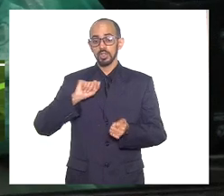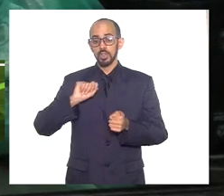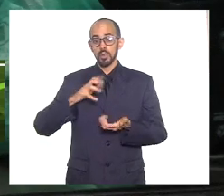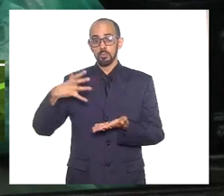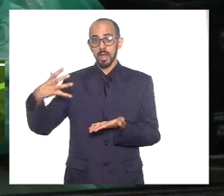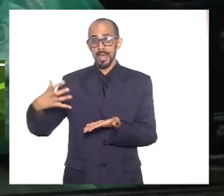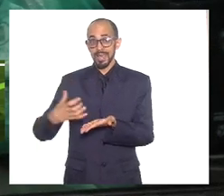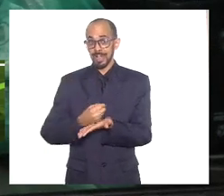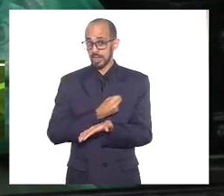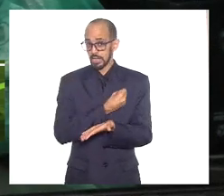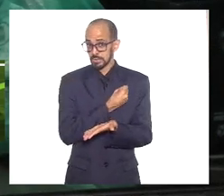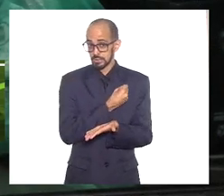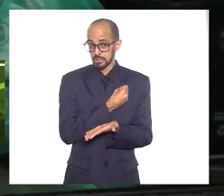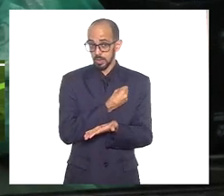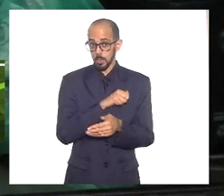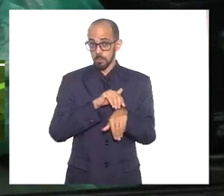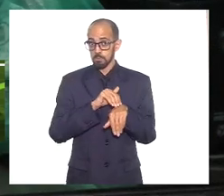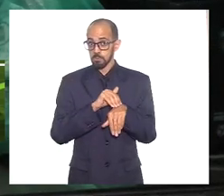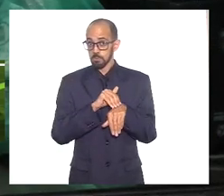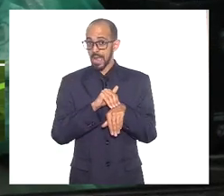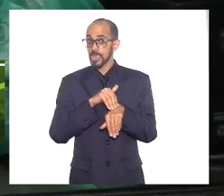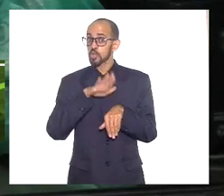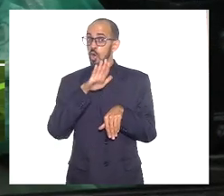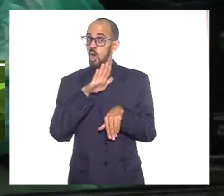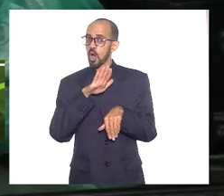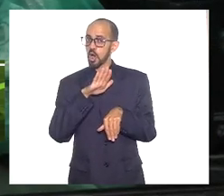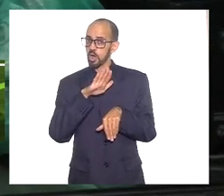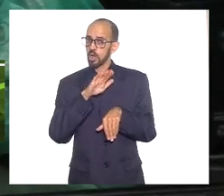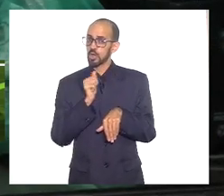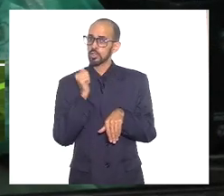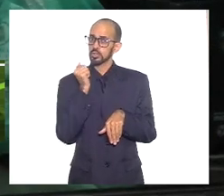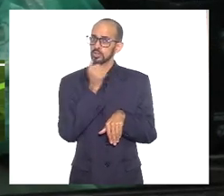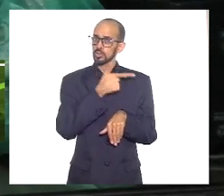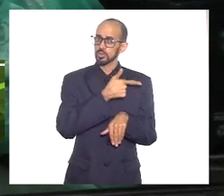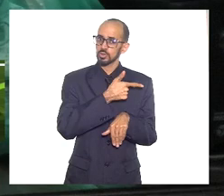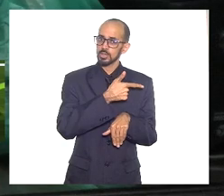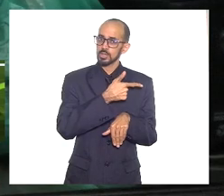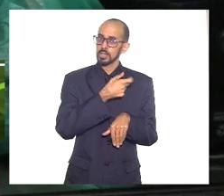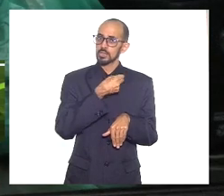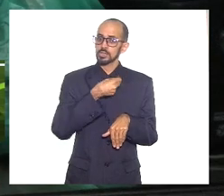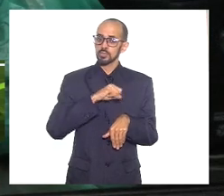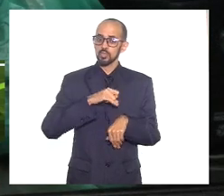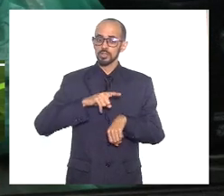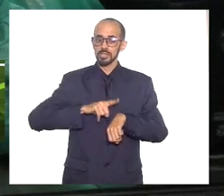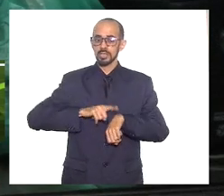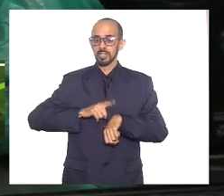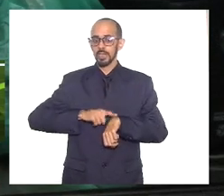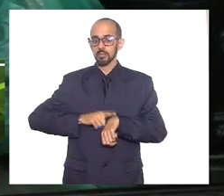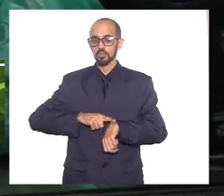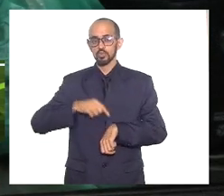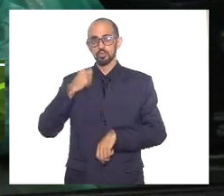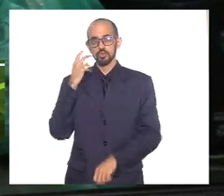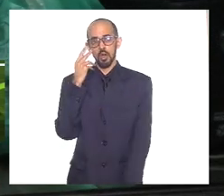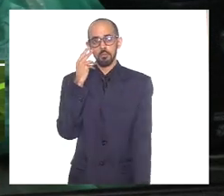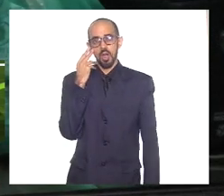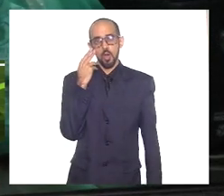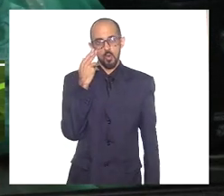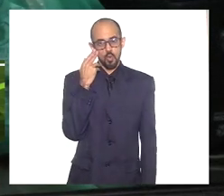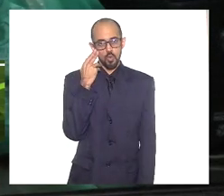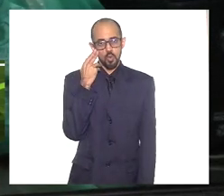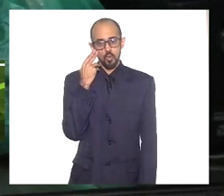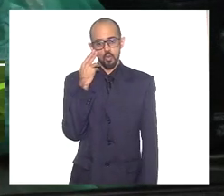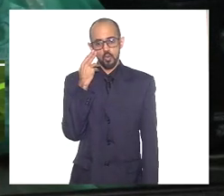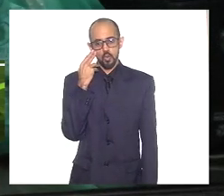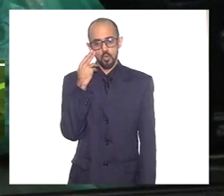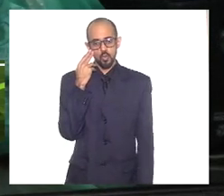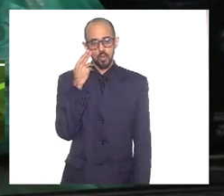arrecadatório maior do que fosse em tempos normais, né? Porque a gente está ainda